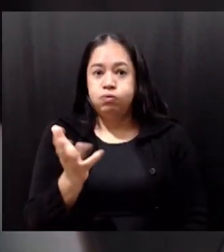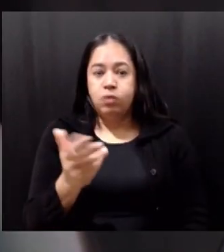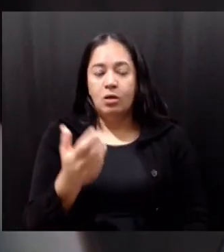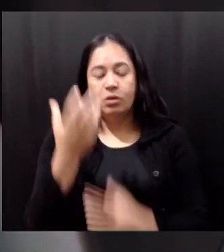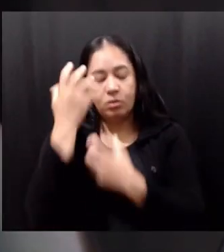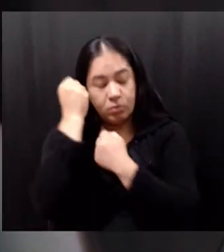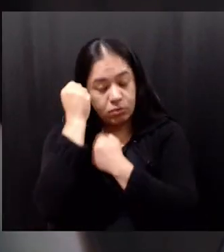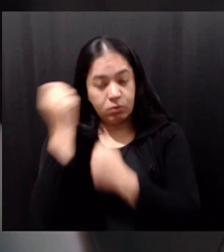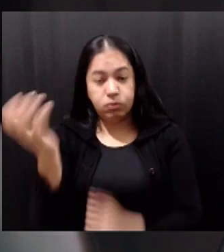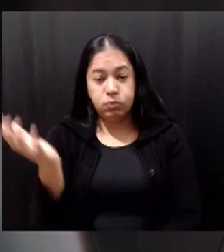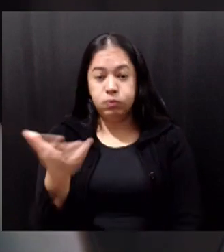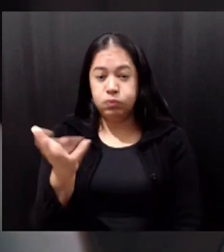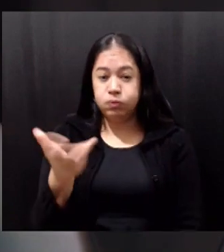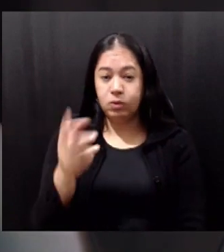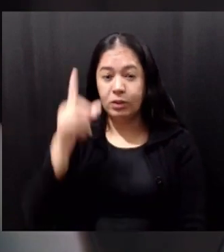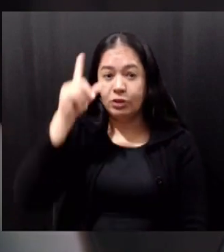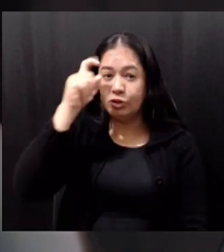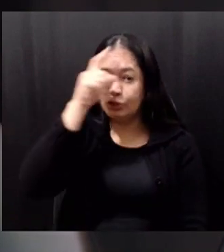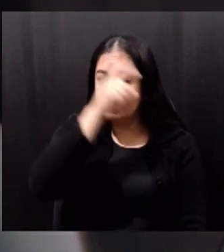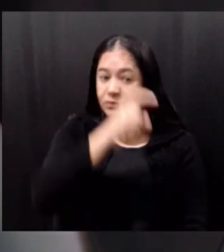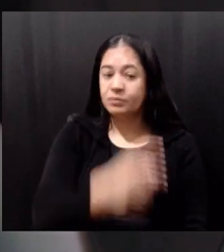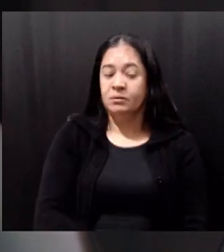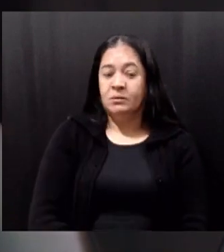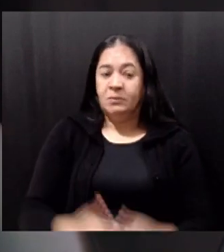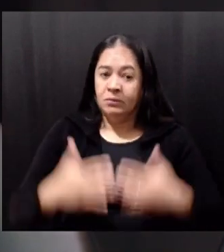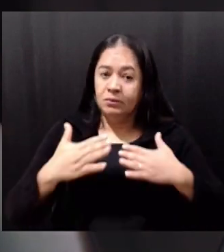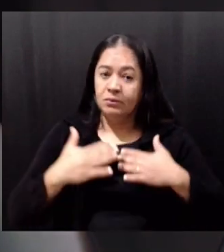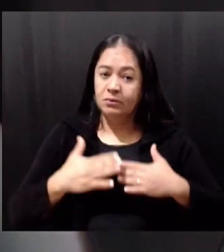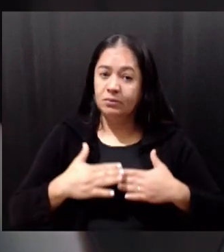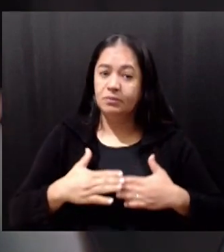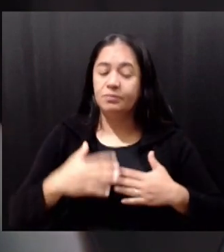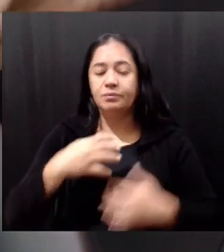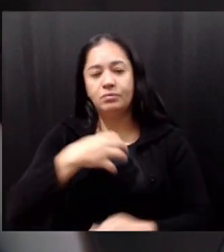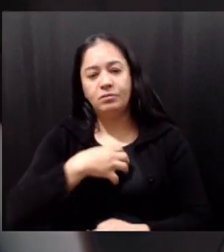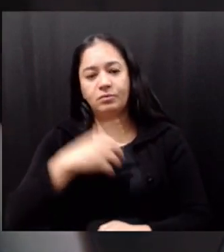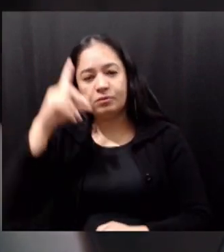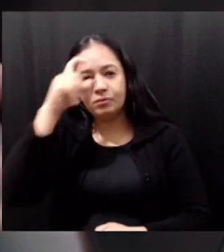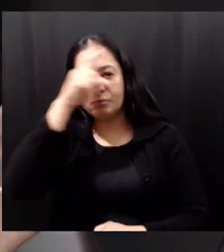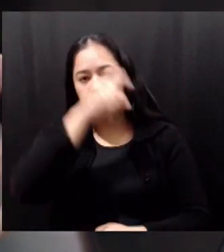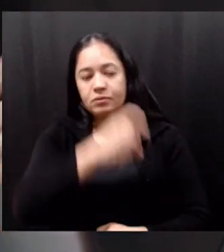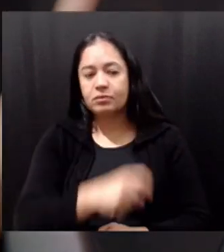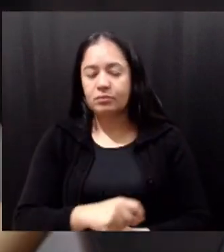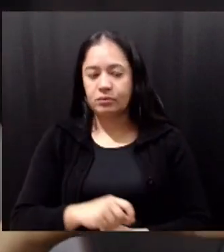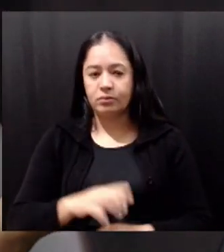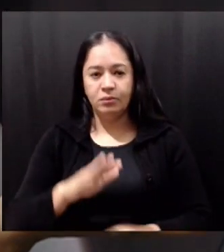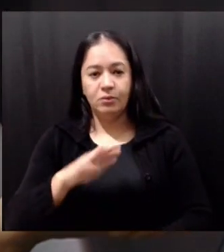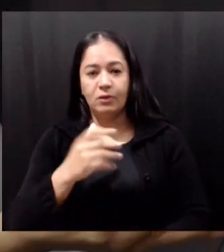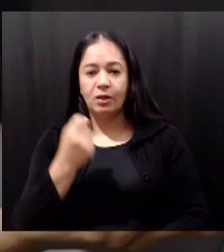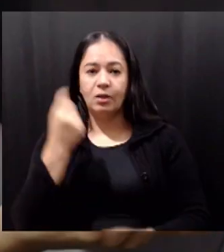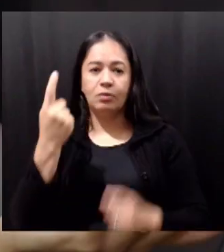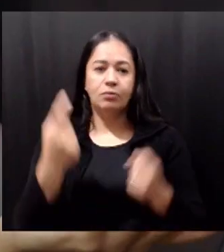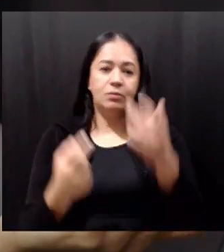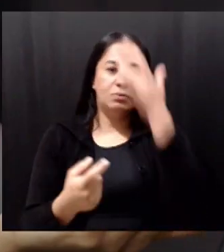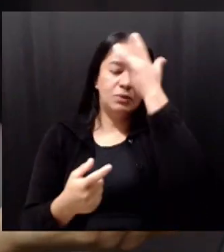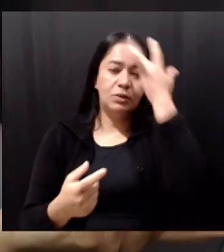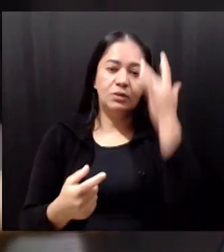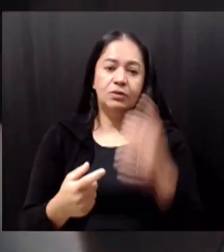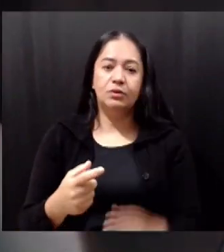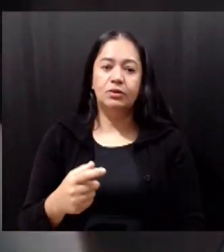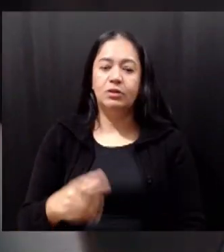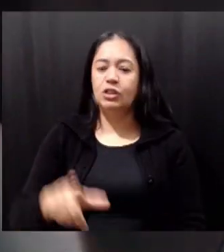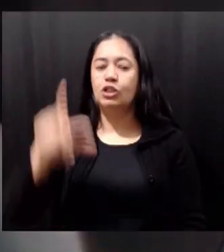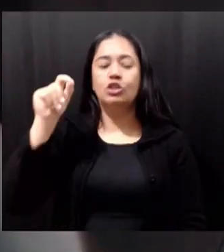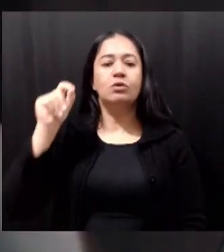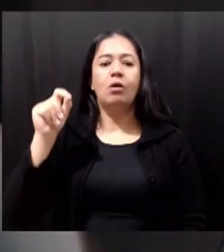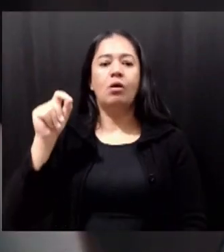de desacelerar, né, e muitas vezes algumas pessoas decidem impulsivamente que vão fazer essa desconexão, né, e